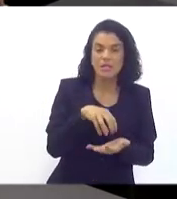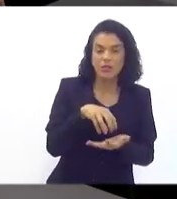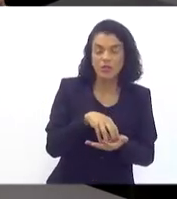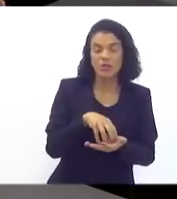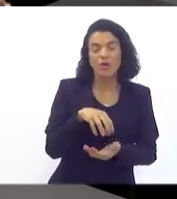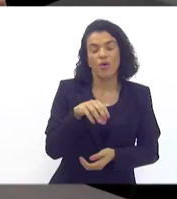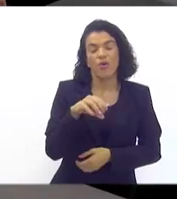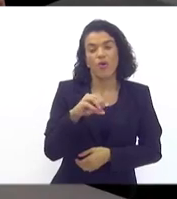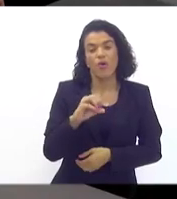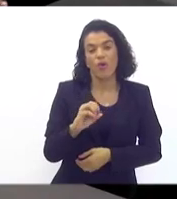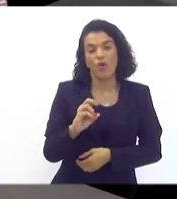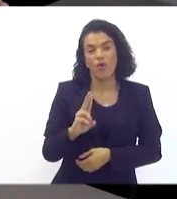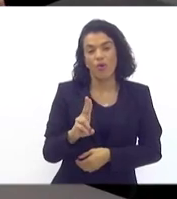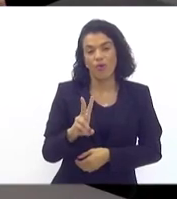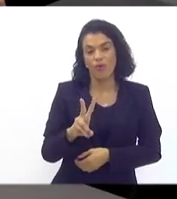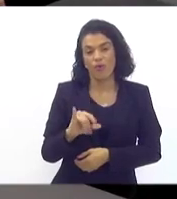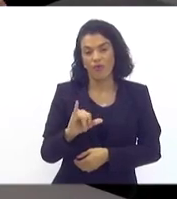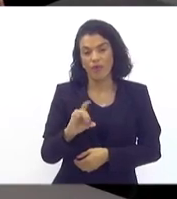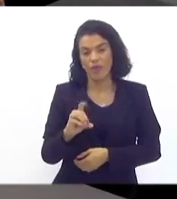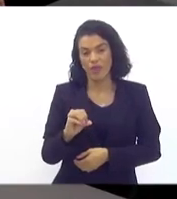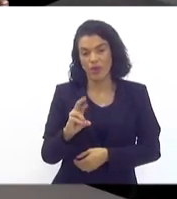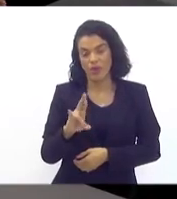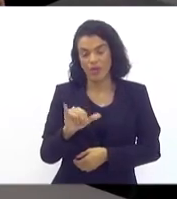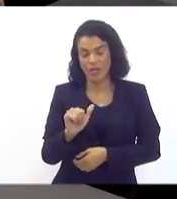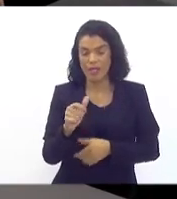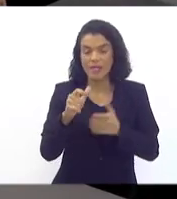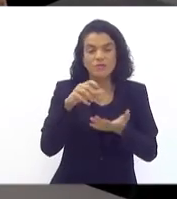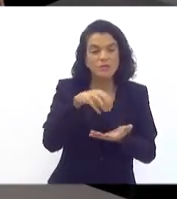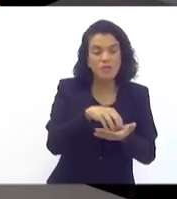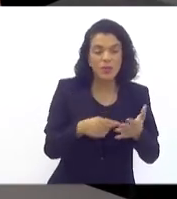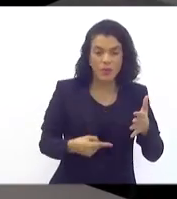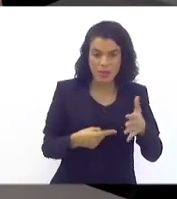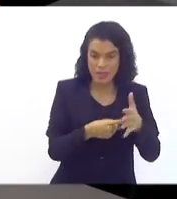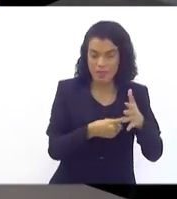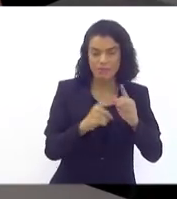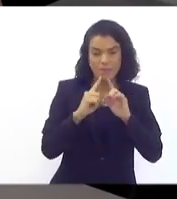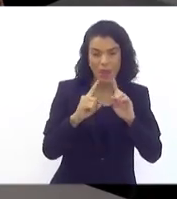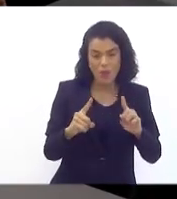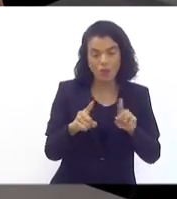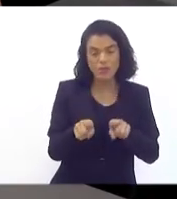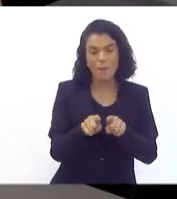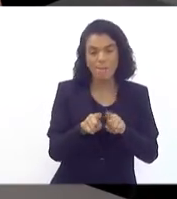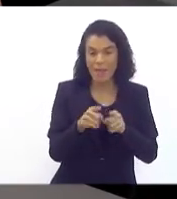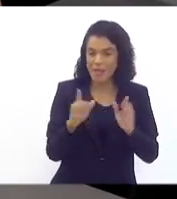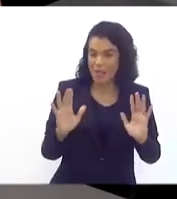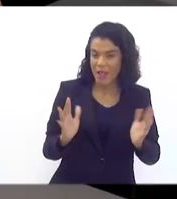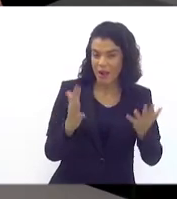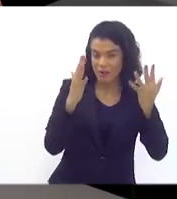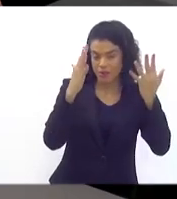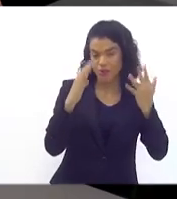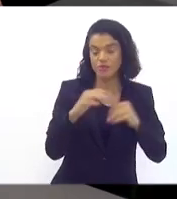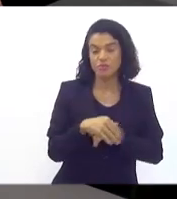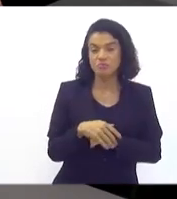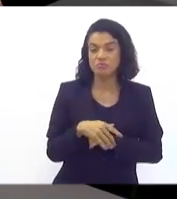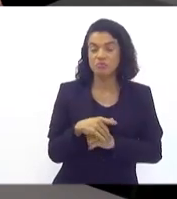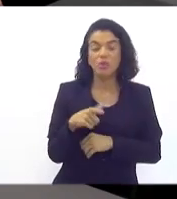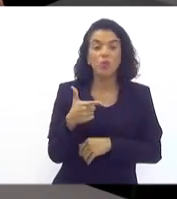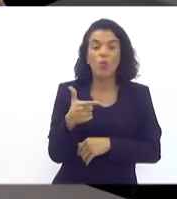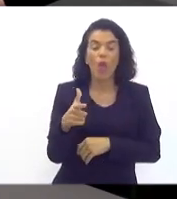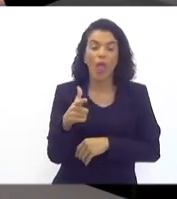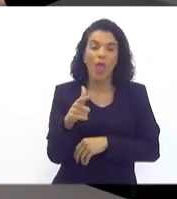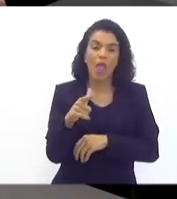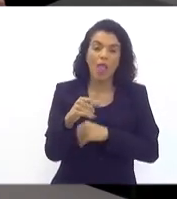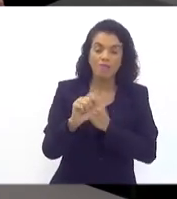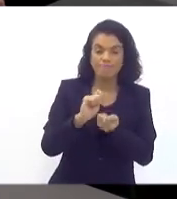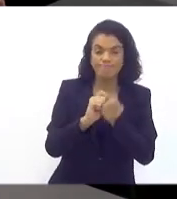papel determinante para agência que é essa proximidade acho que a gente ainda tem um canal pouco digital e